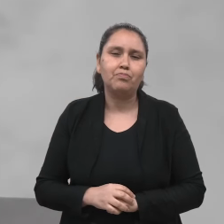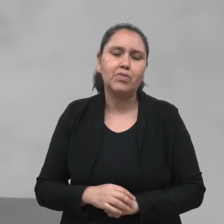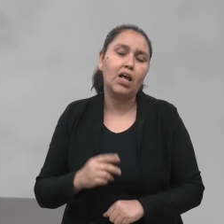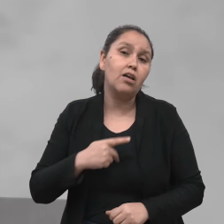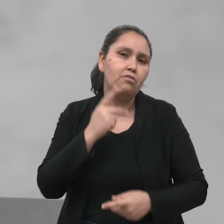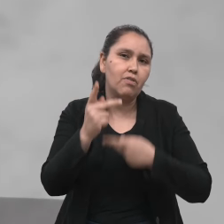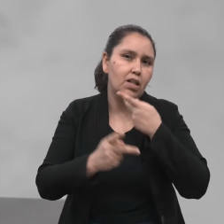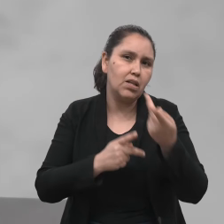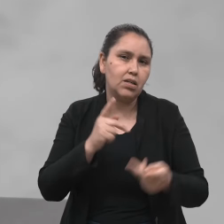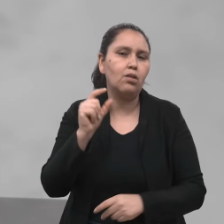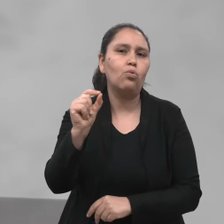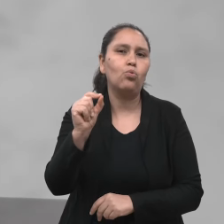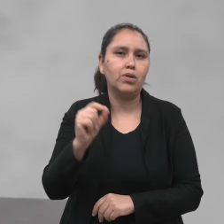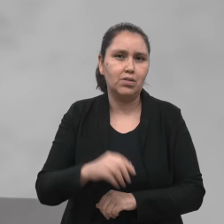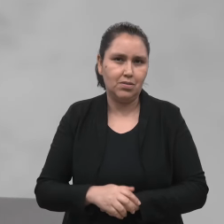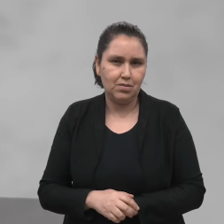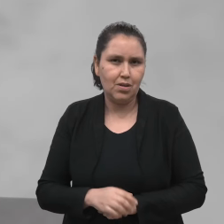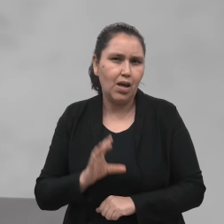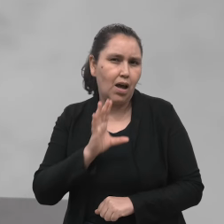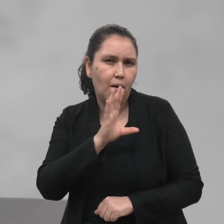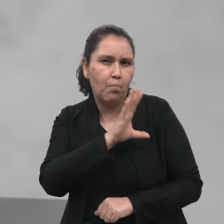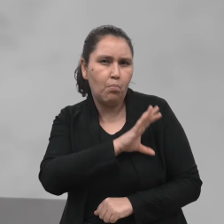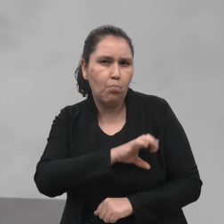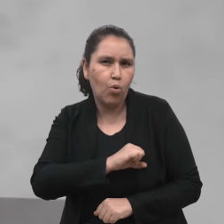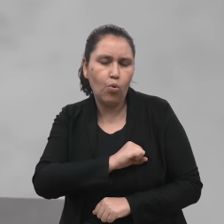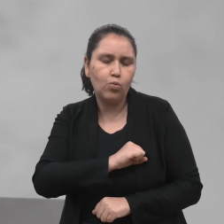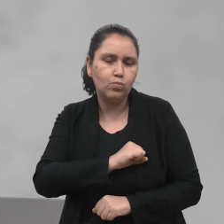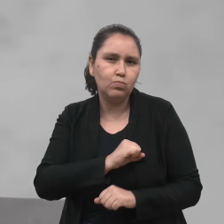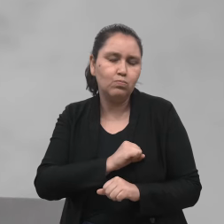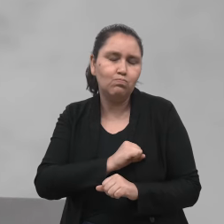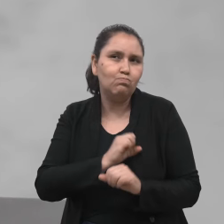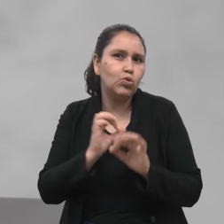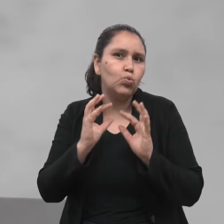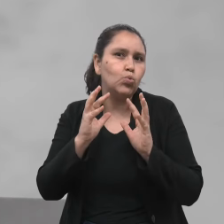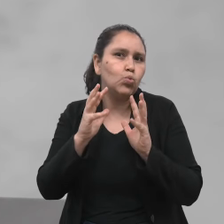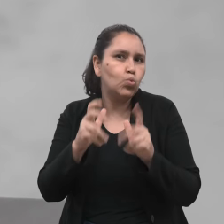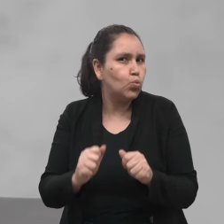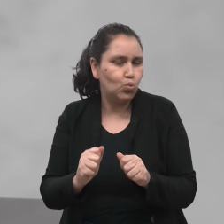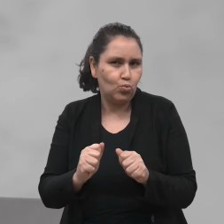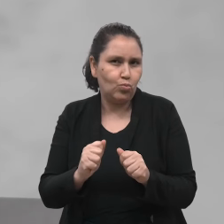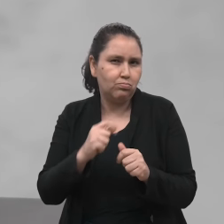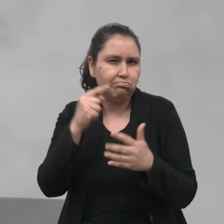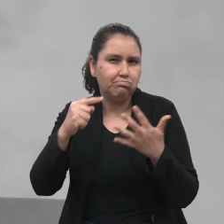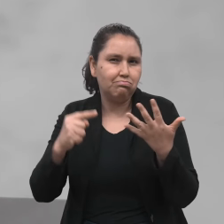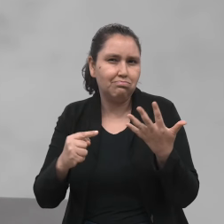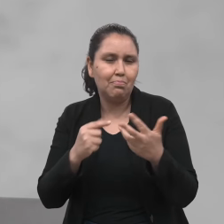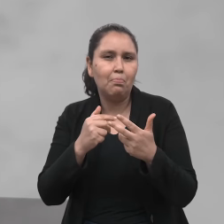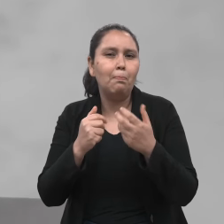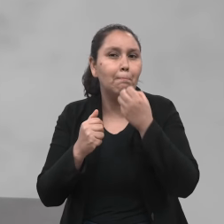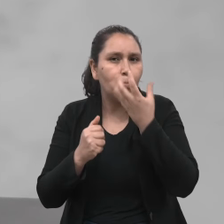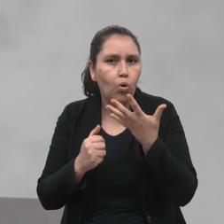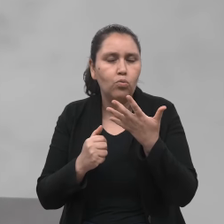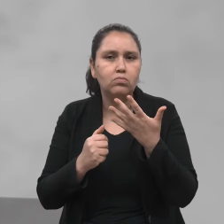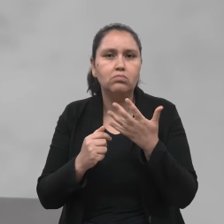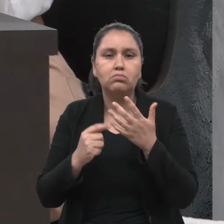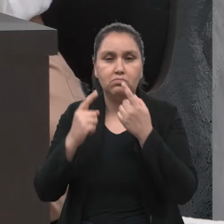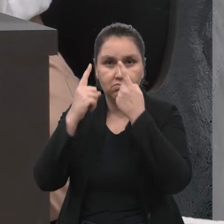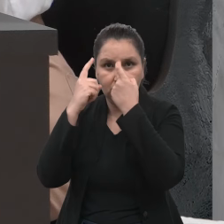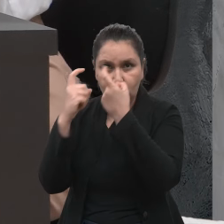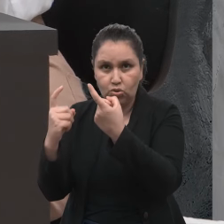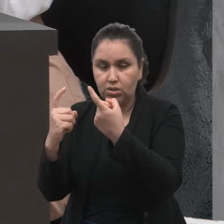como o meu estilo, né? Eu acho que eu diria algo do tipo assim: ah, o amor. O amor é tudo, né, Cris? Menos